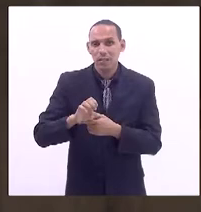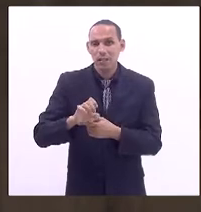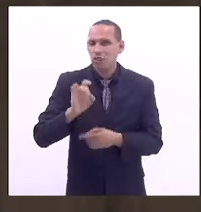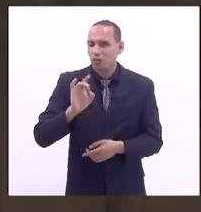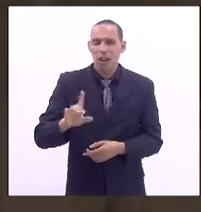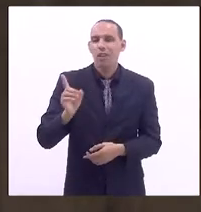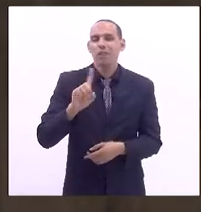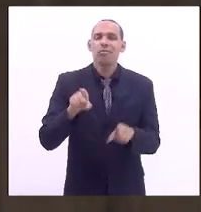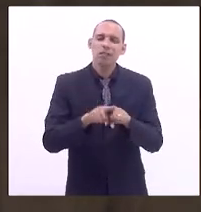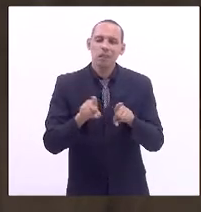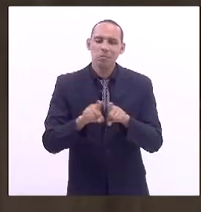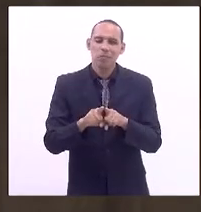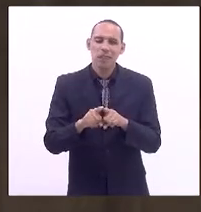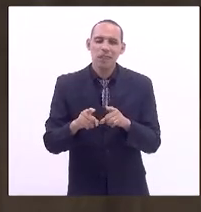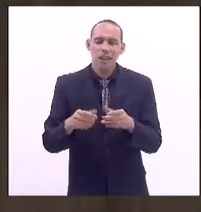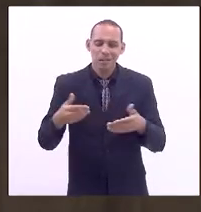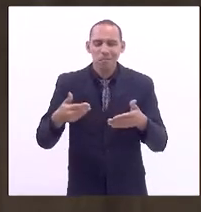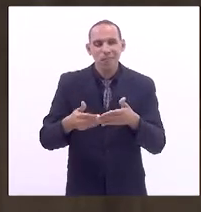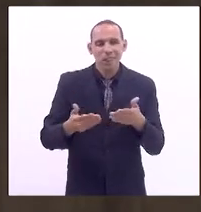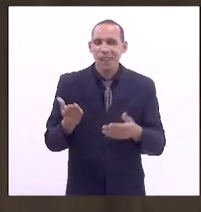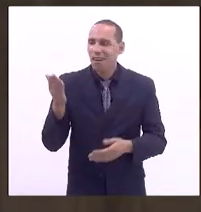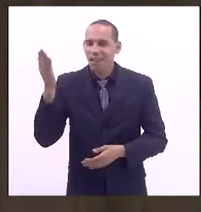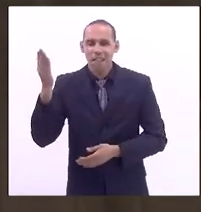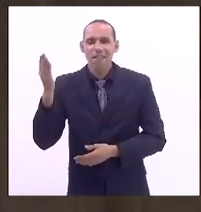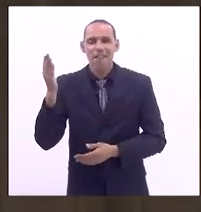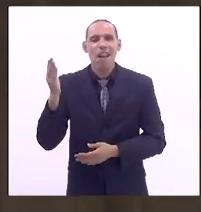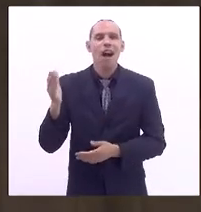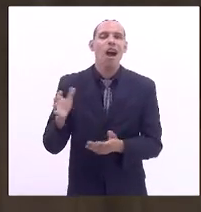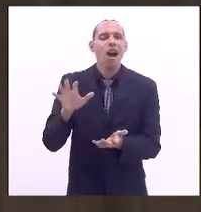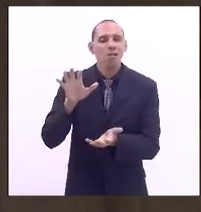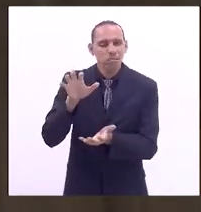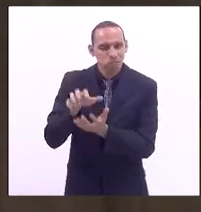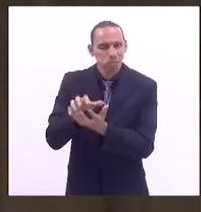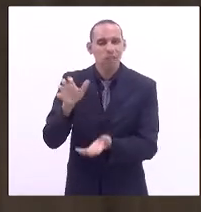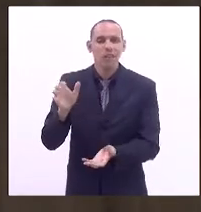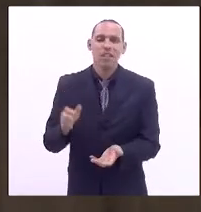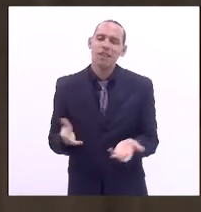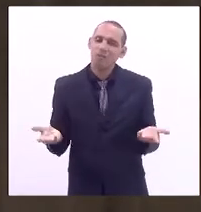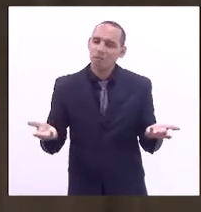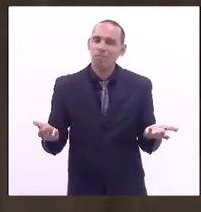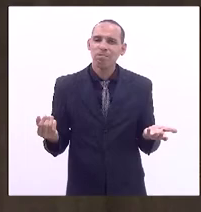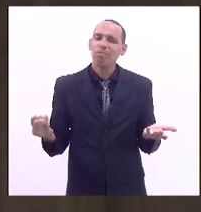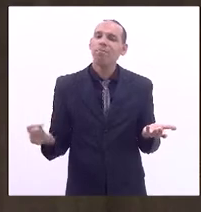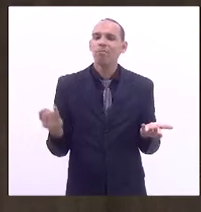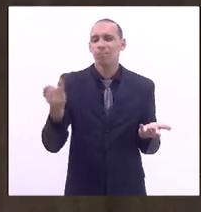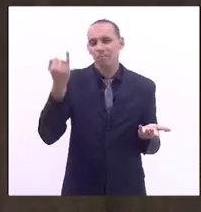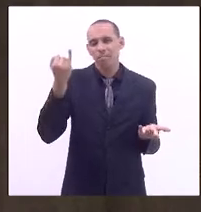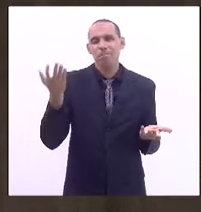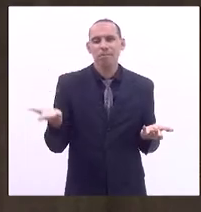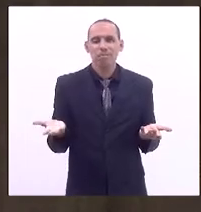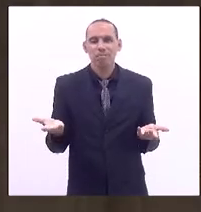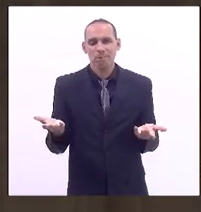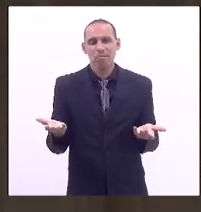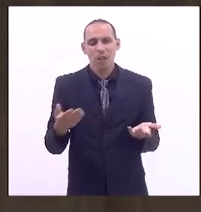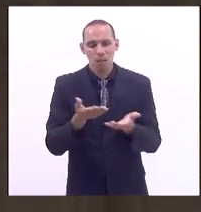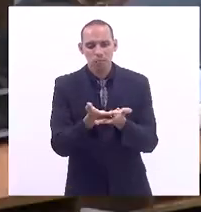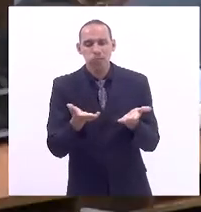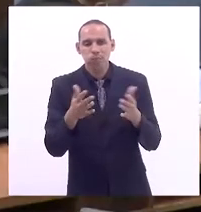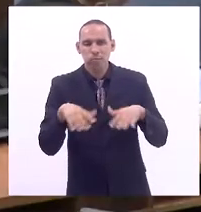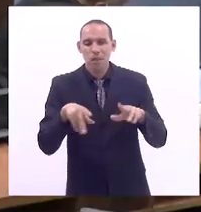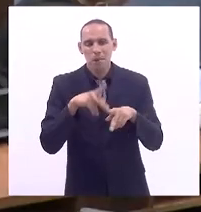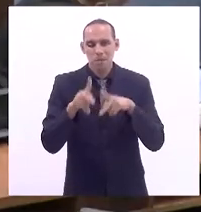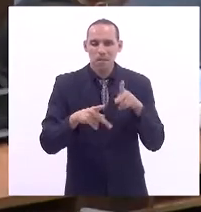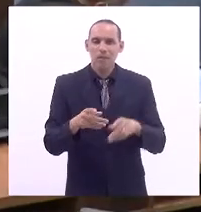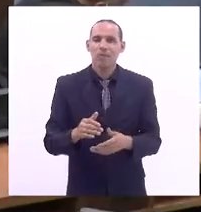Janeiro como agora recentemente não é no estado de Pernambuco e é de fundamental importância para a população